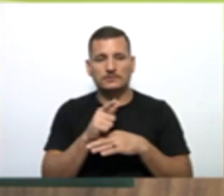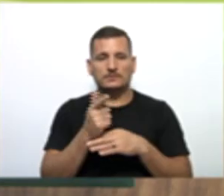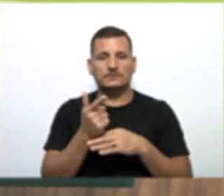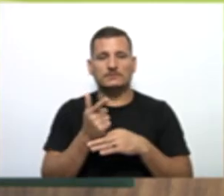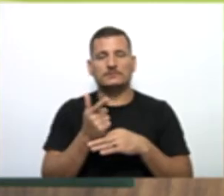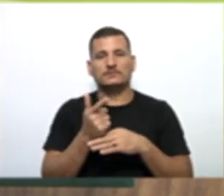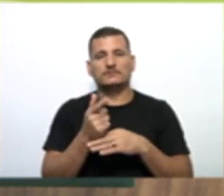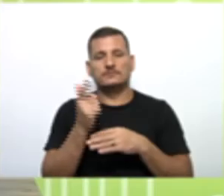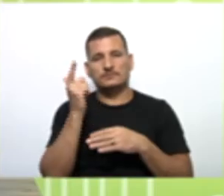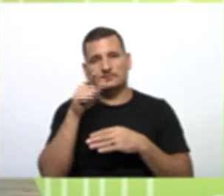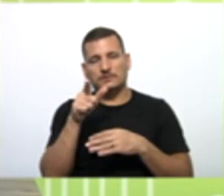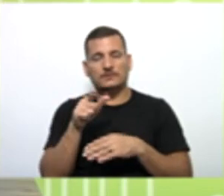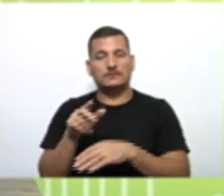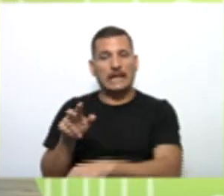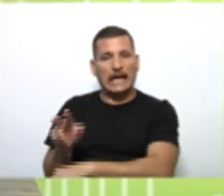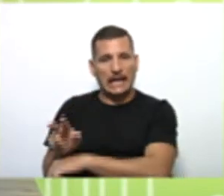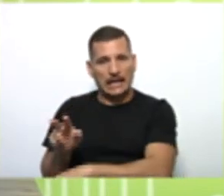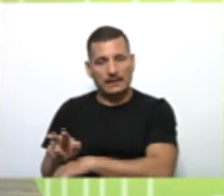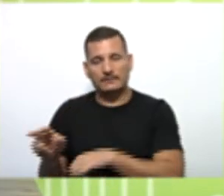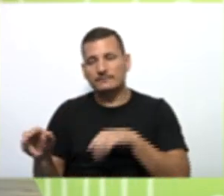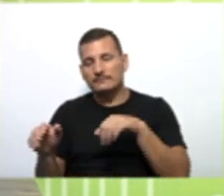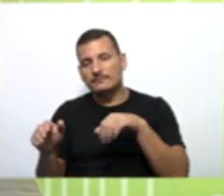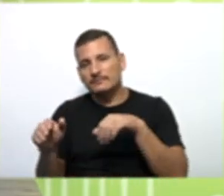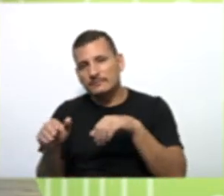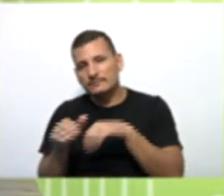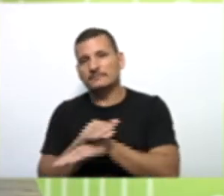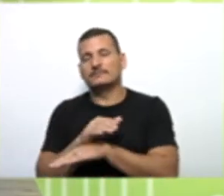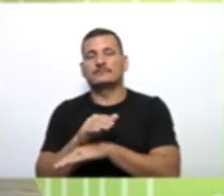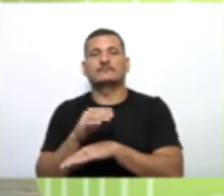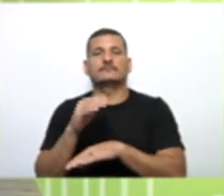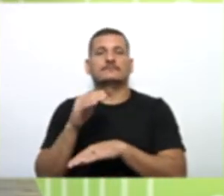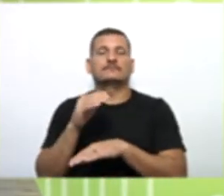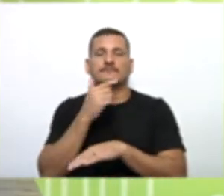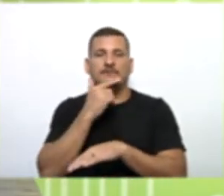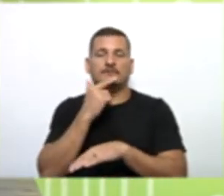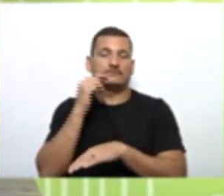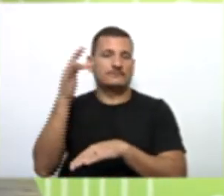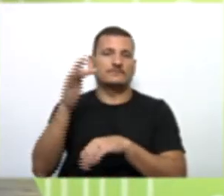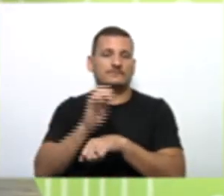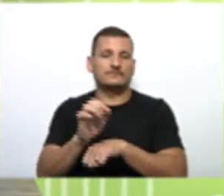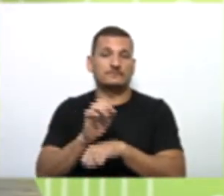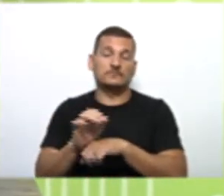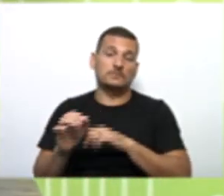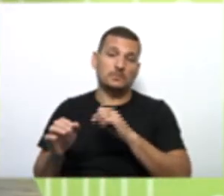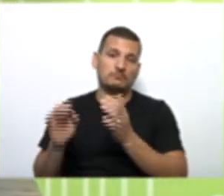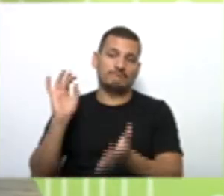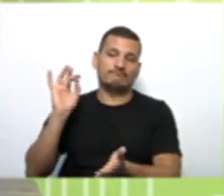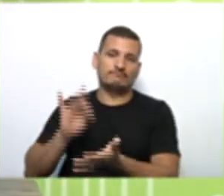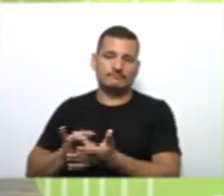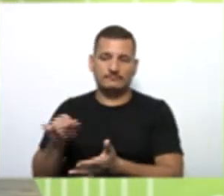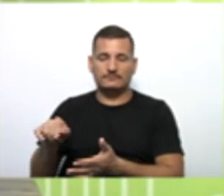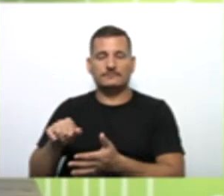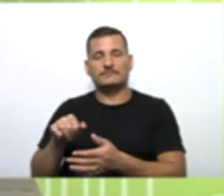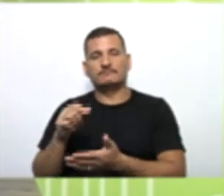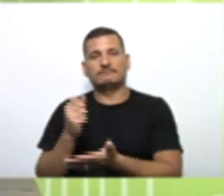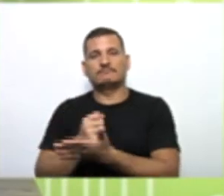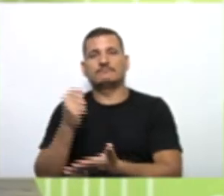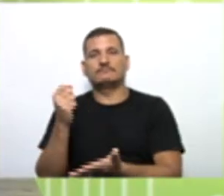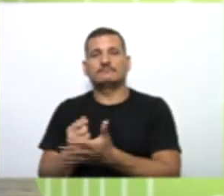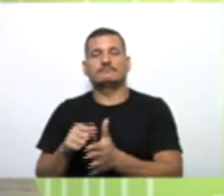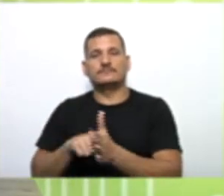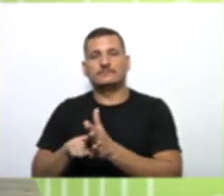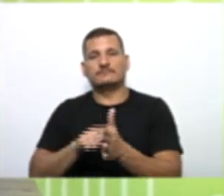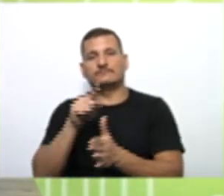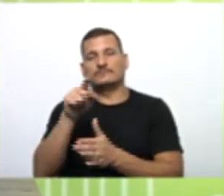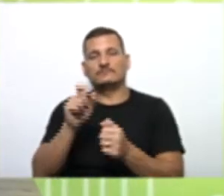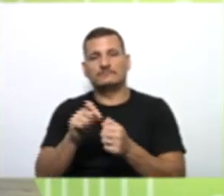de repente, reservar aquela vaga ali de estágio para o seu futuro estágio e, de repente, se efetivar naquela empresa que você fez a